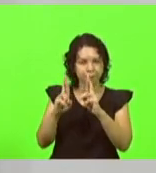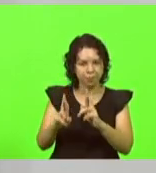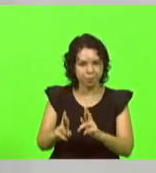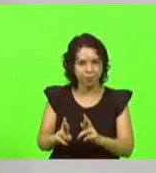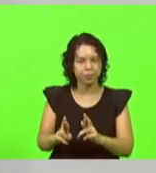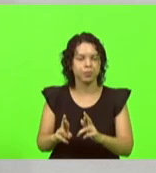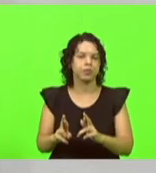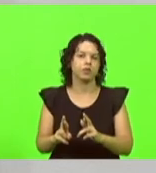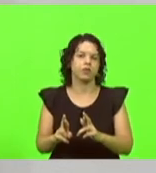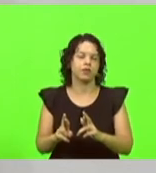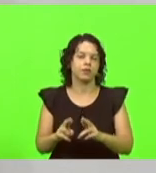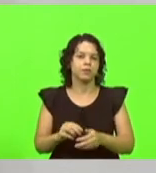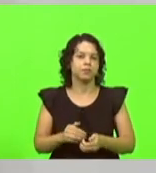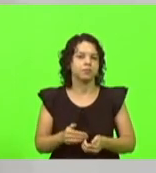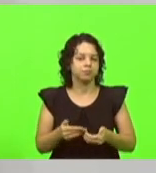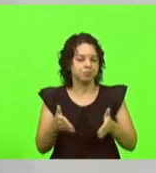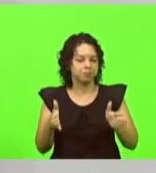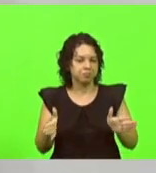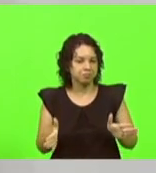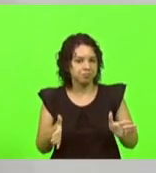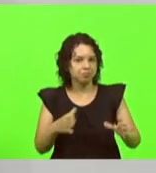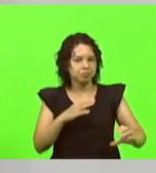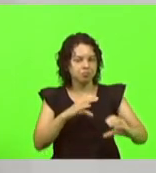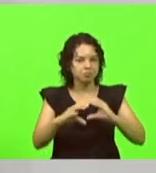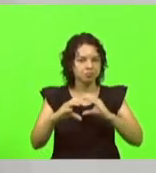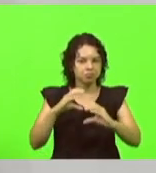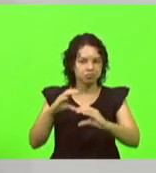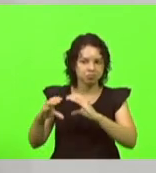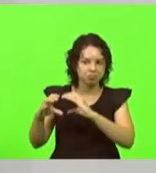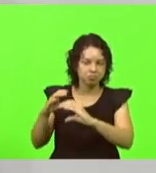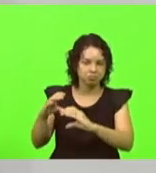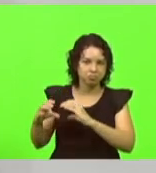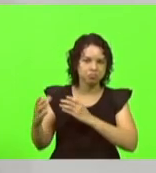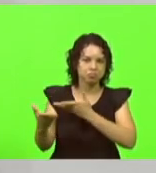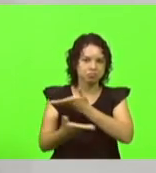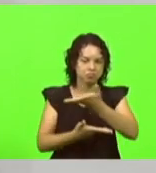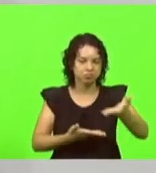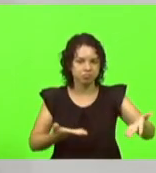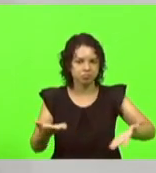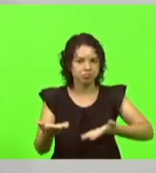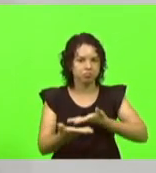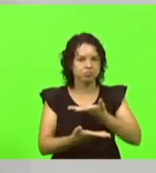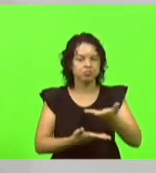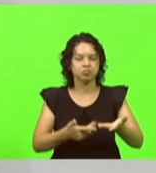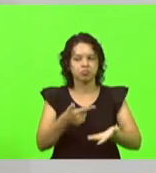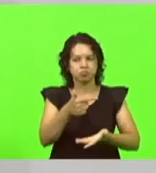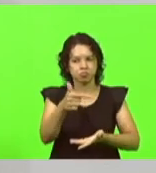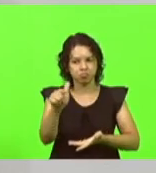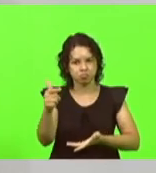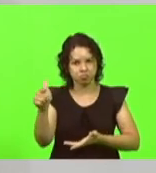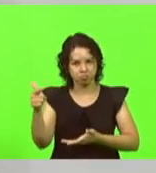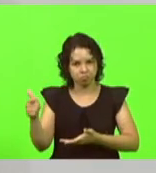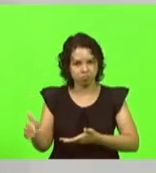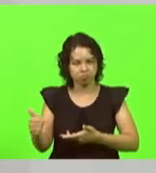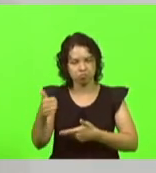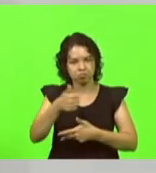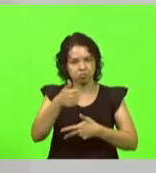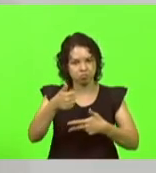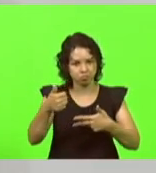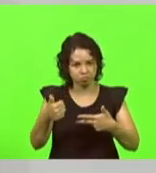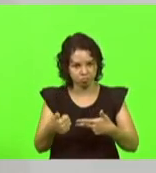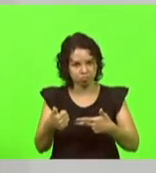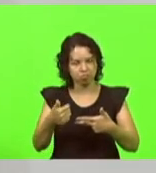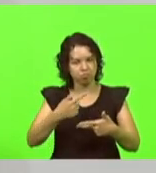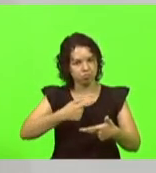é aberto ao diálogo amplo com os demais poderes. Somos um poder